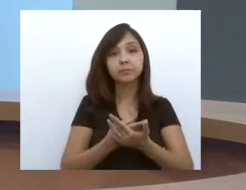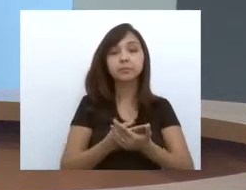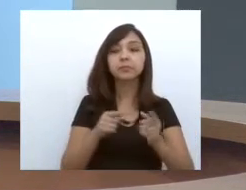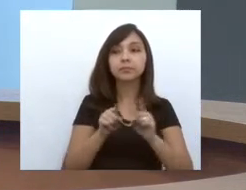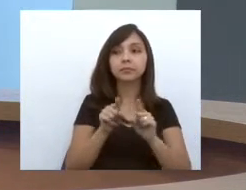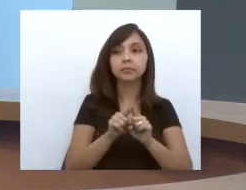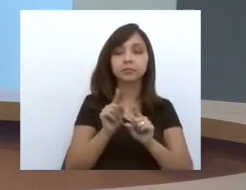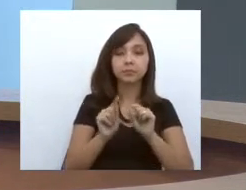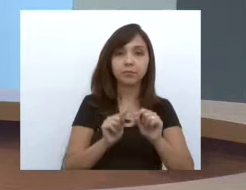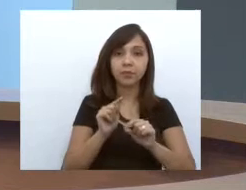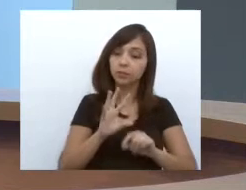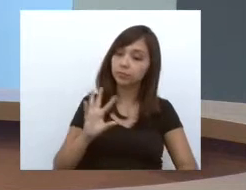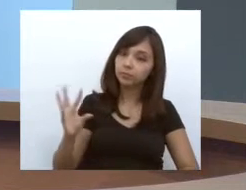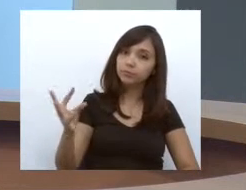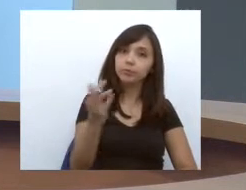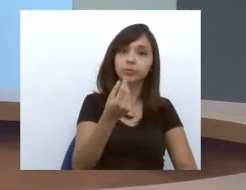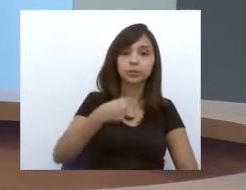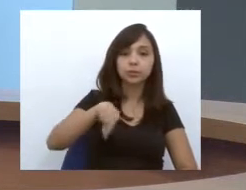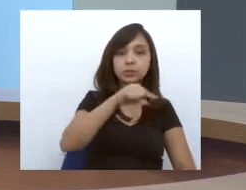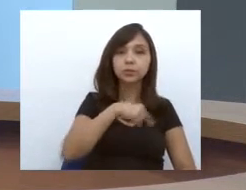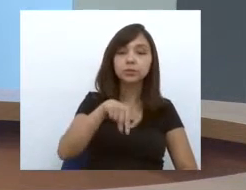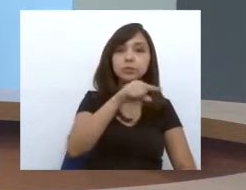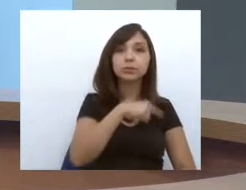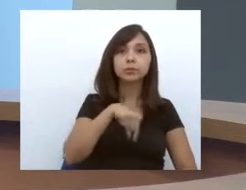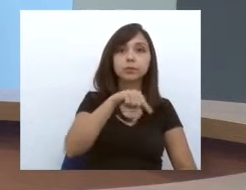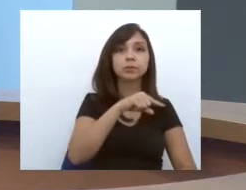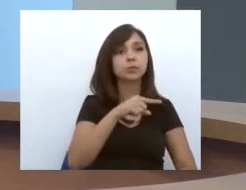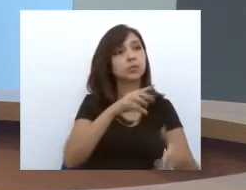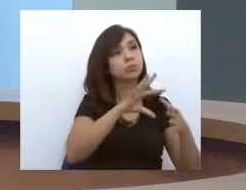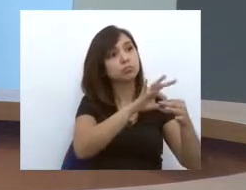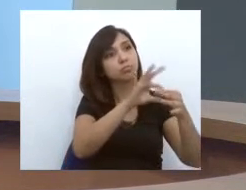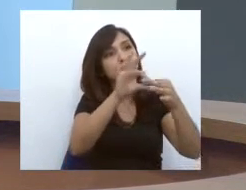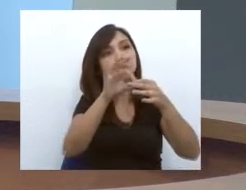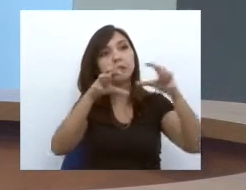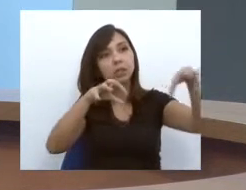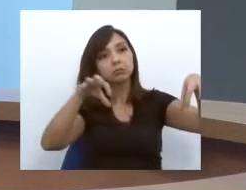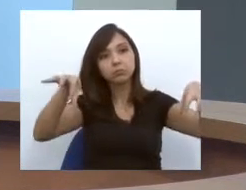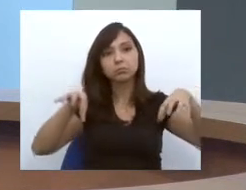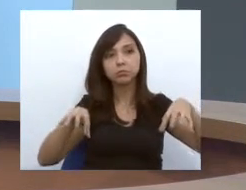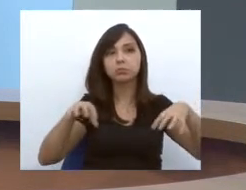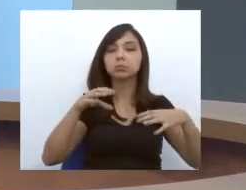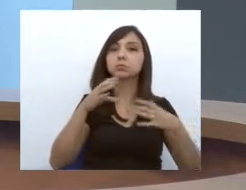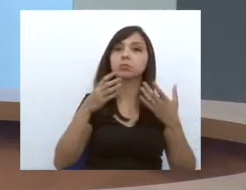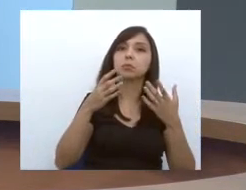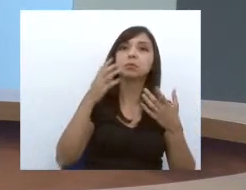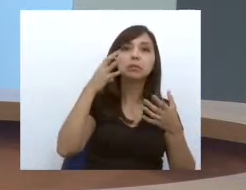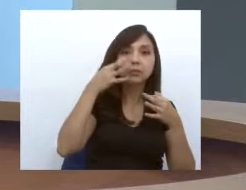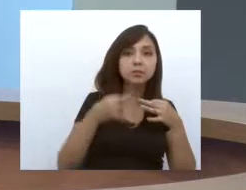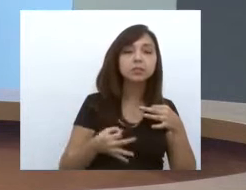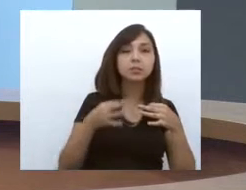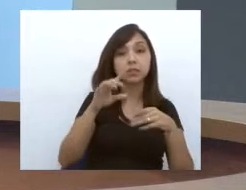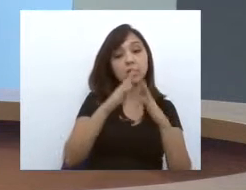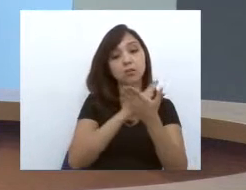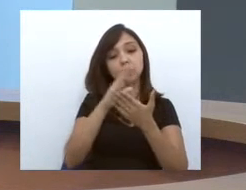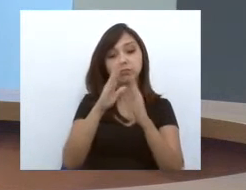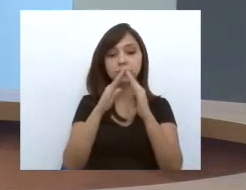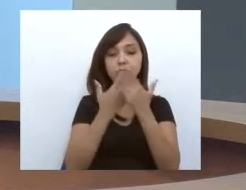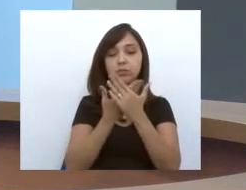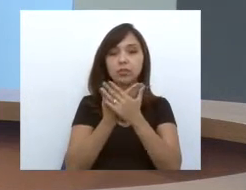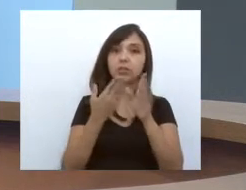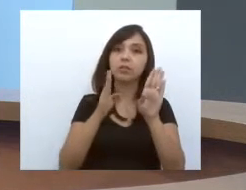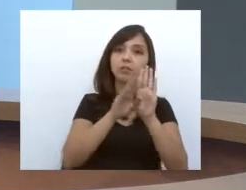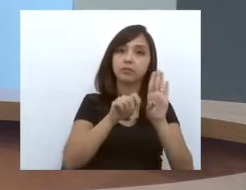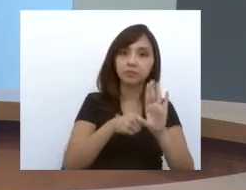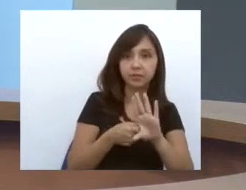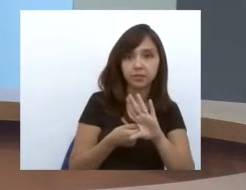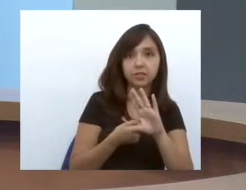que aqui todos nós estamos ligados a alguma região, a algum bairro. Tenho certeza que parte das escolas que serão fechadas serão em